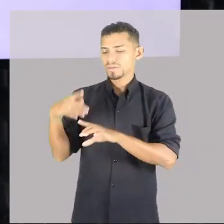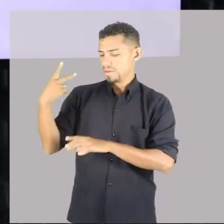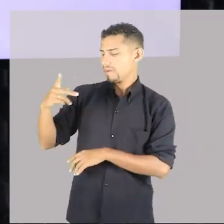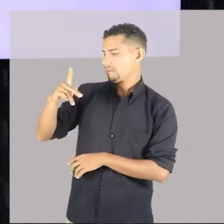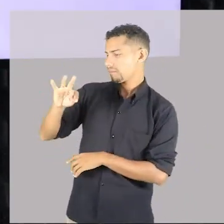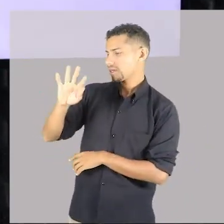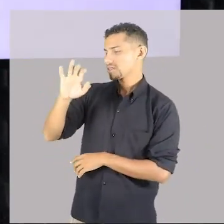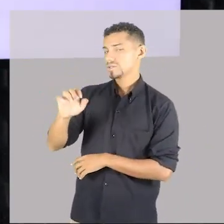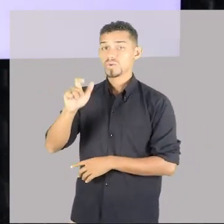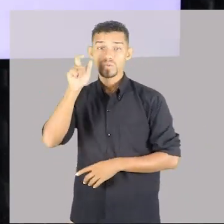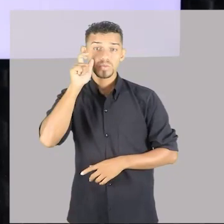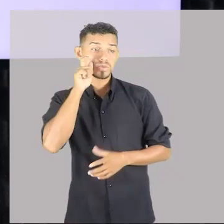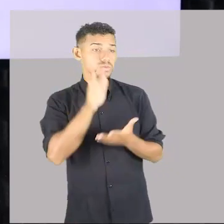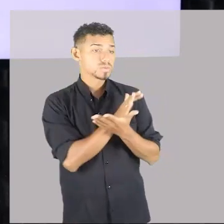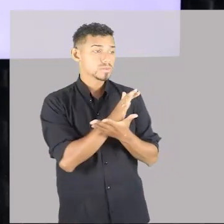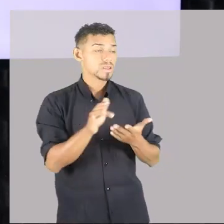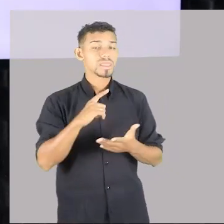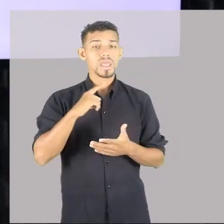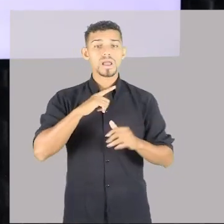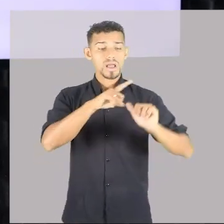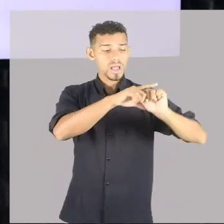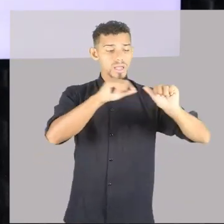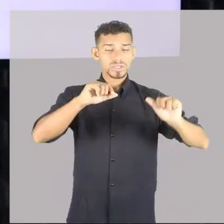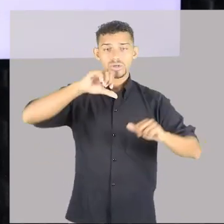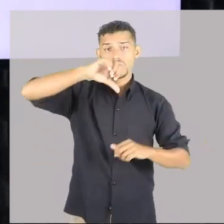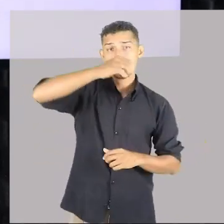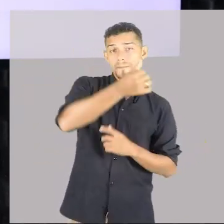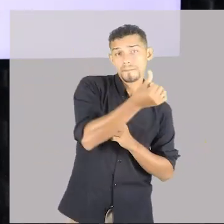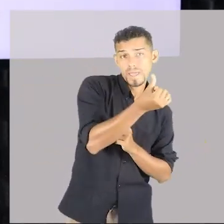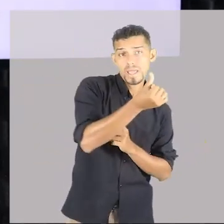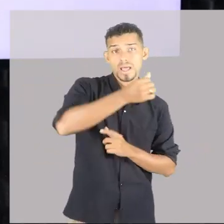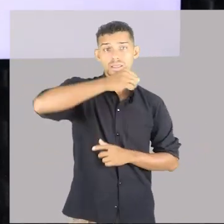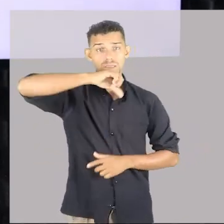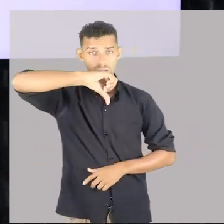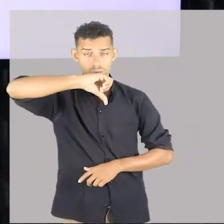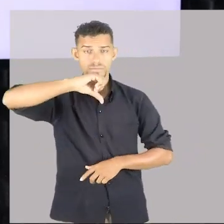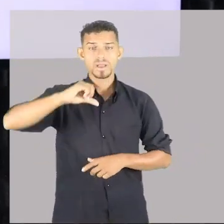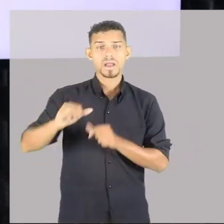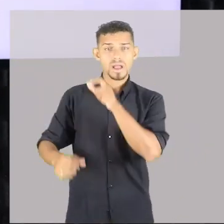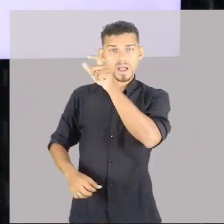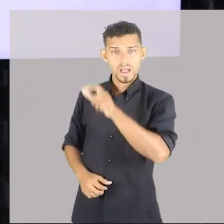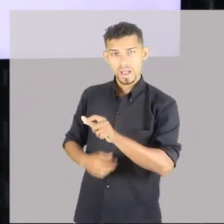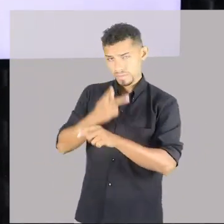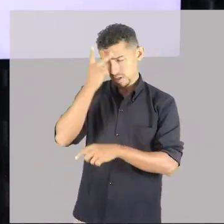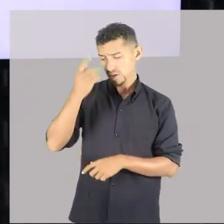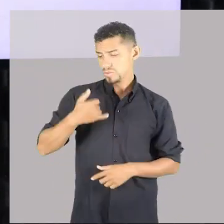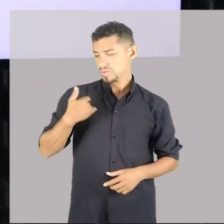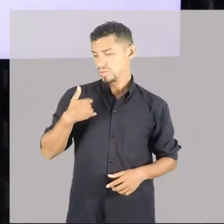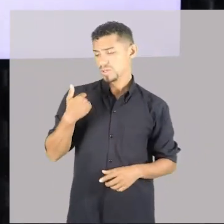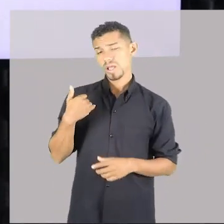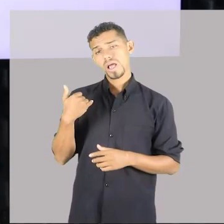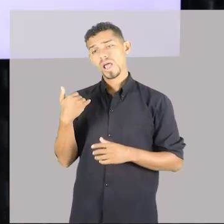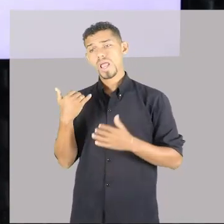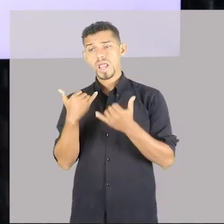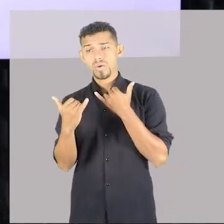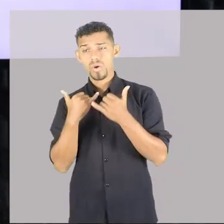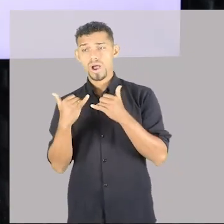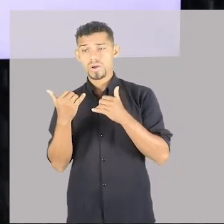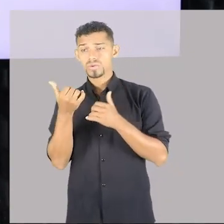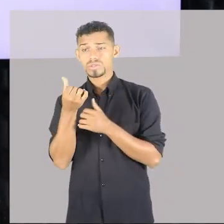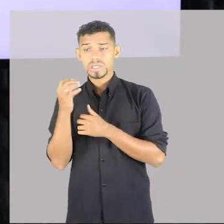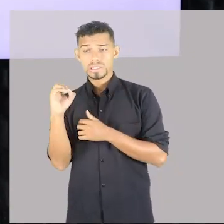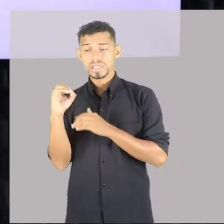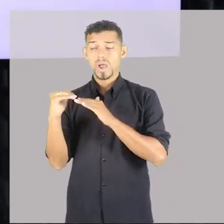alguns interessados. E aí tem lá no artigo 69 a pessoa com idade igual ou superior a